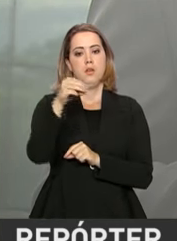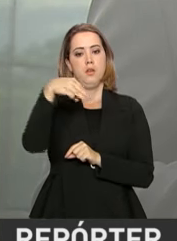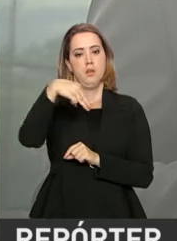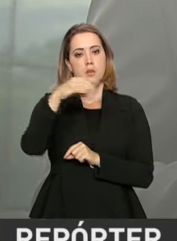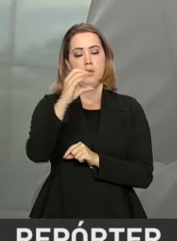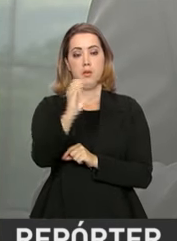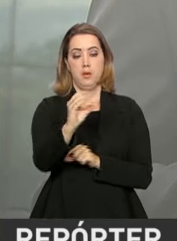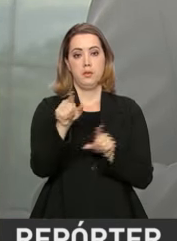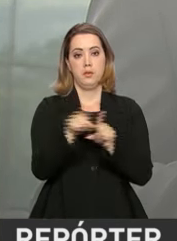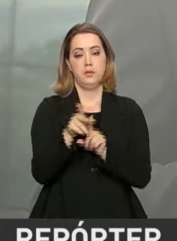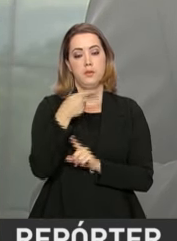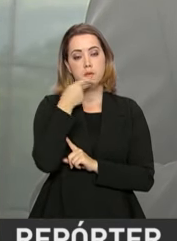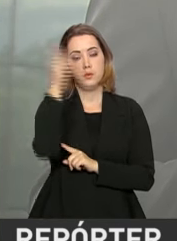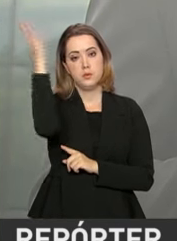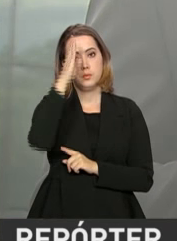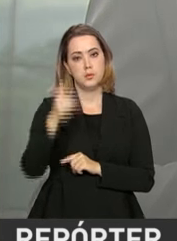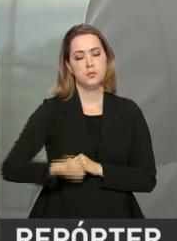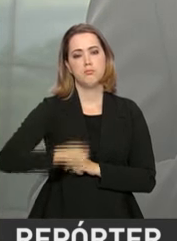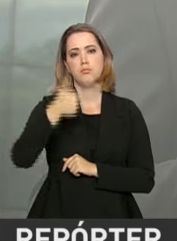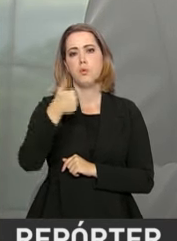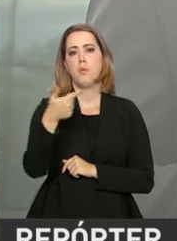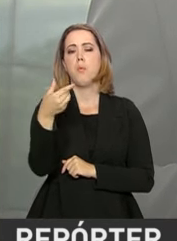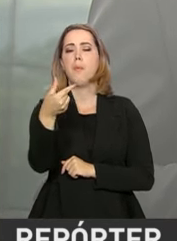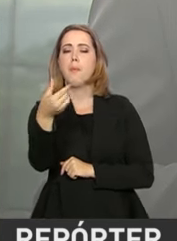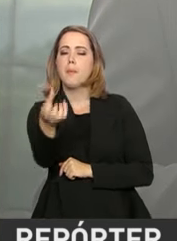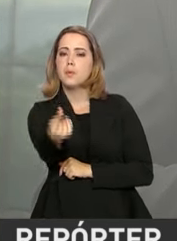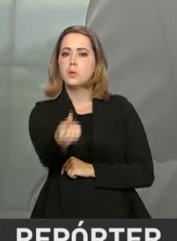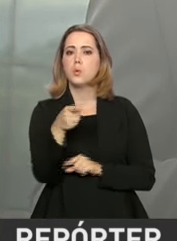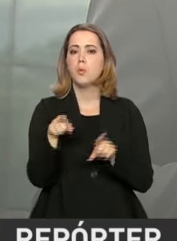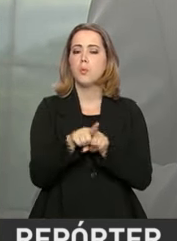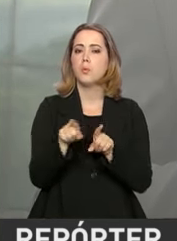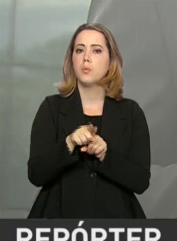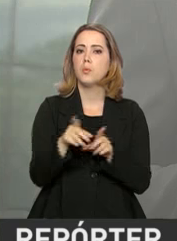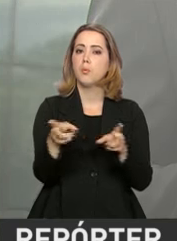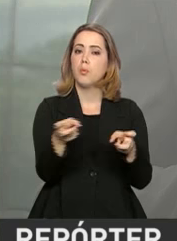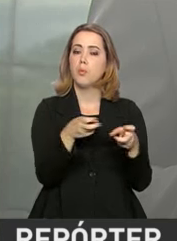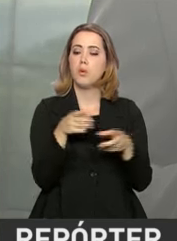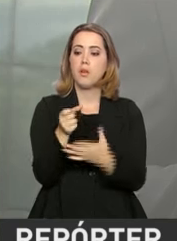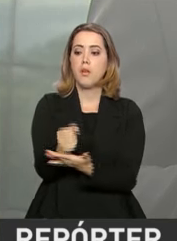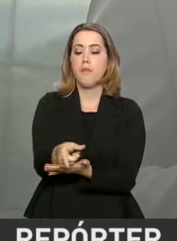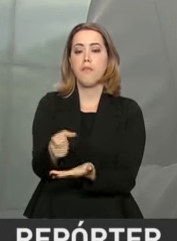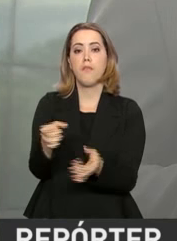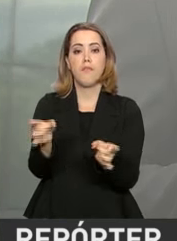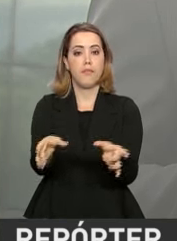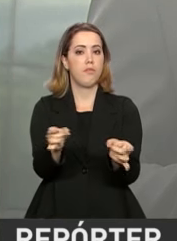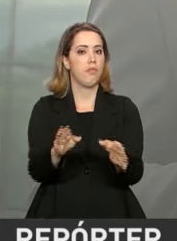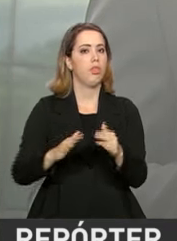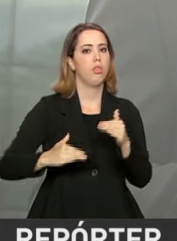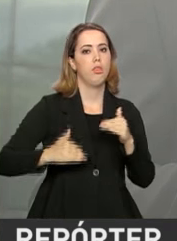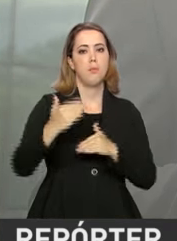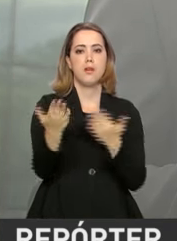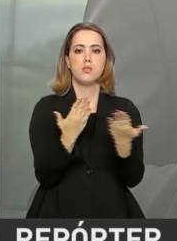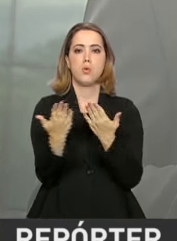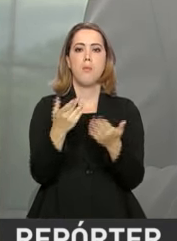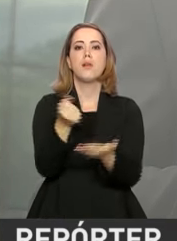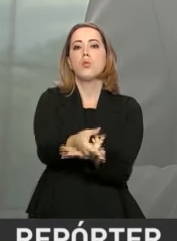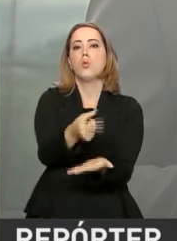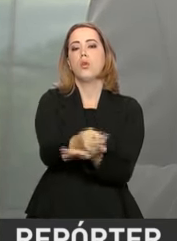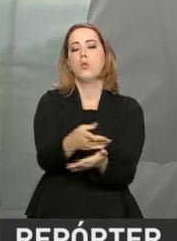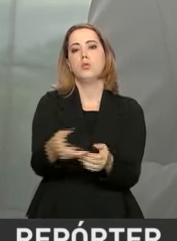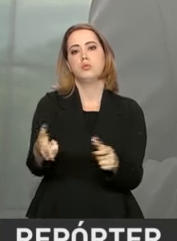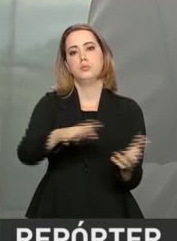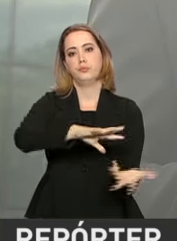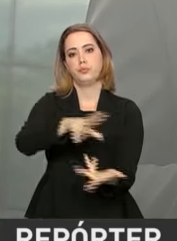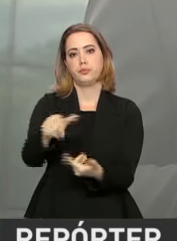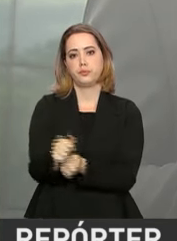maior relevância em 2016 por vender mais mercadorias e importar menos em 2016. Entre as grandes